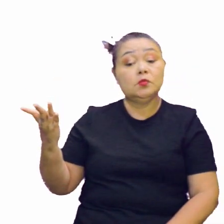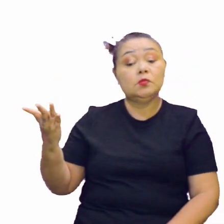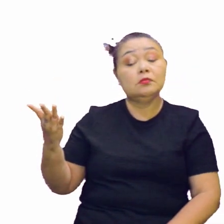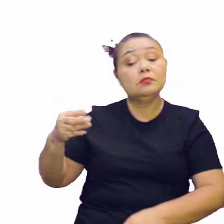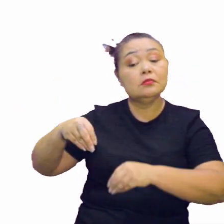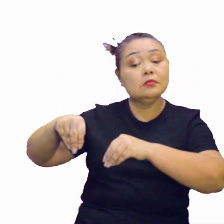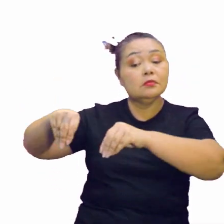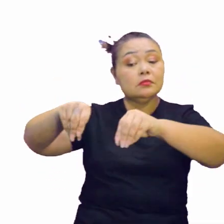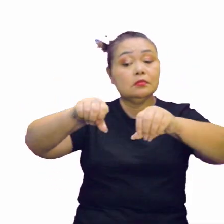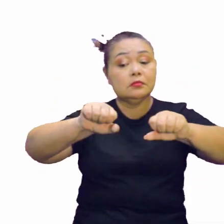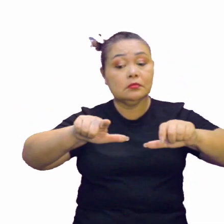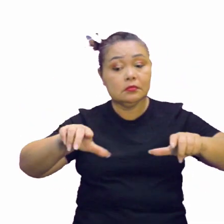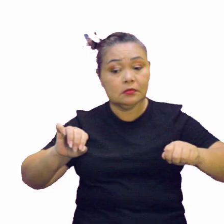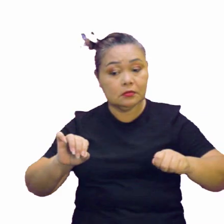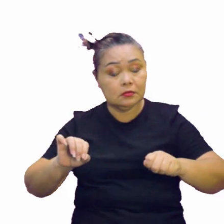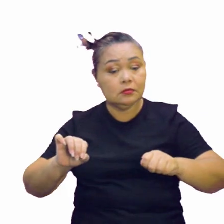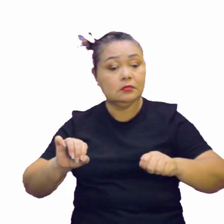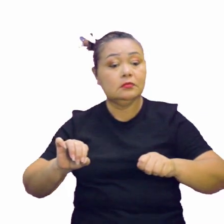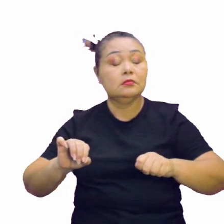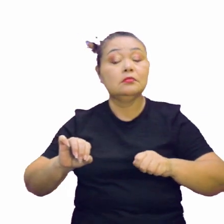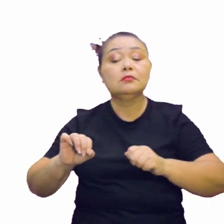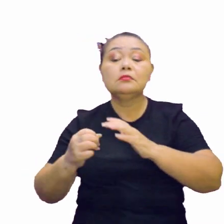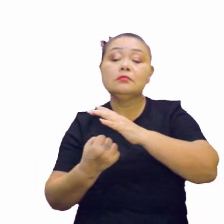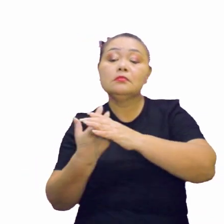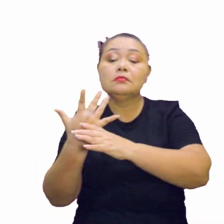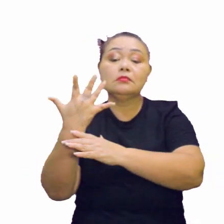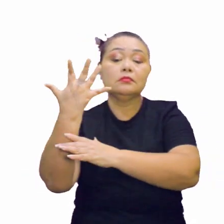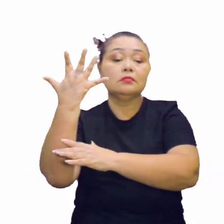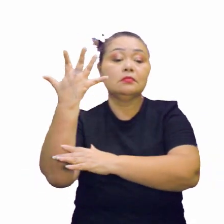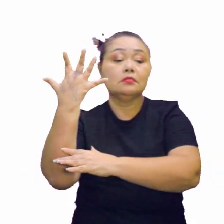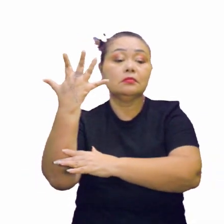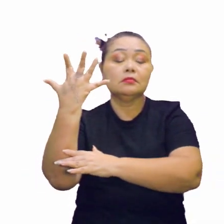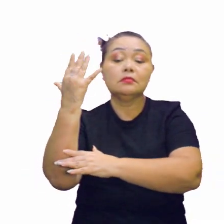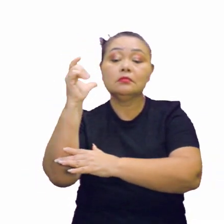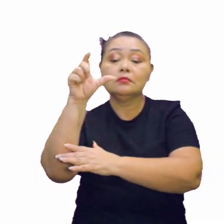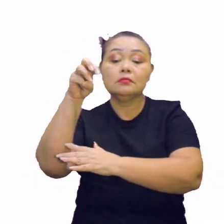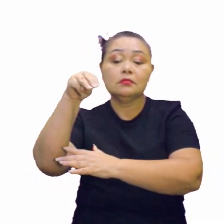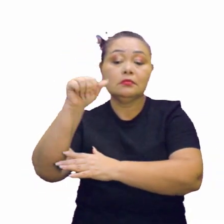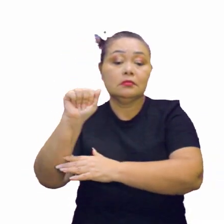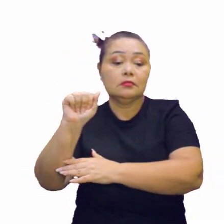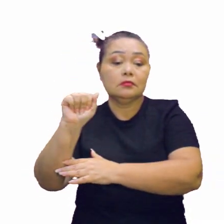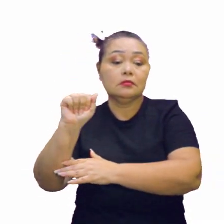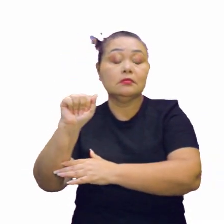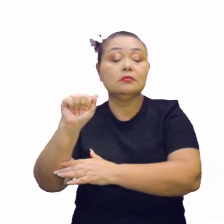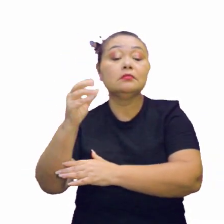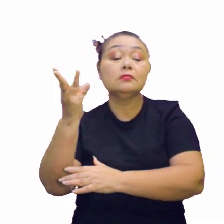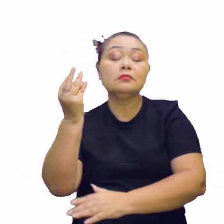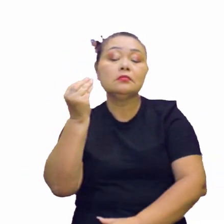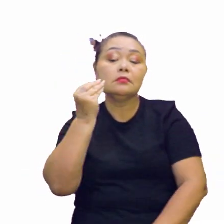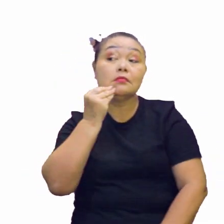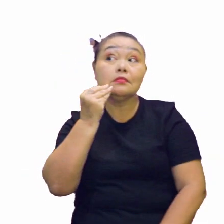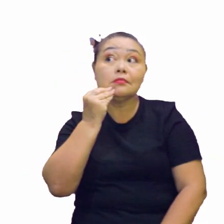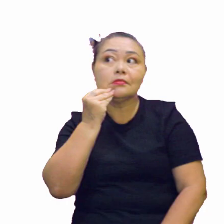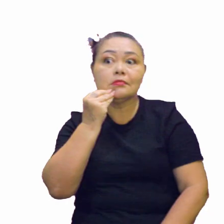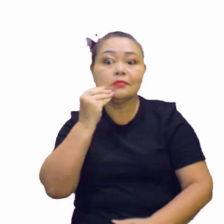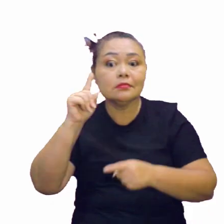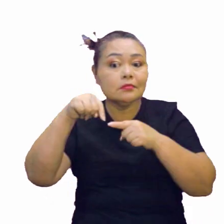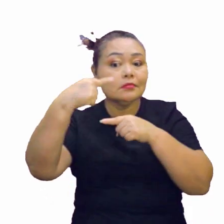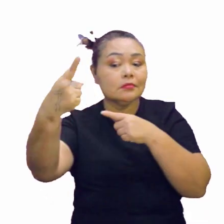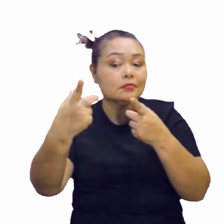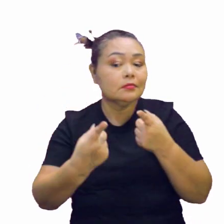Solo, planta, clima e oportunidade de